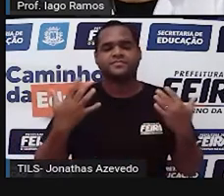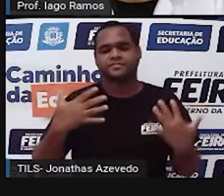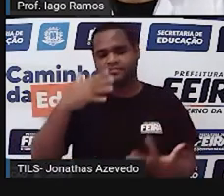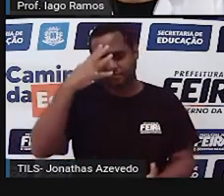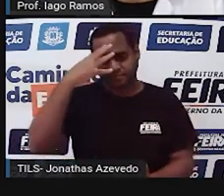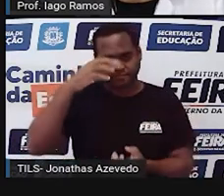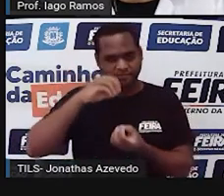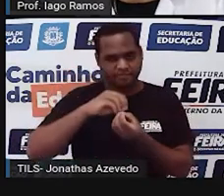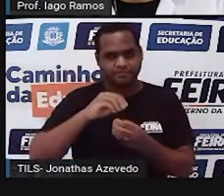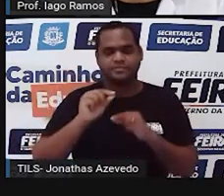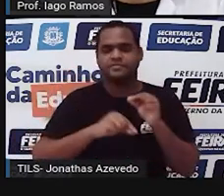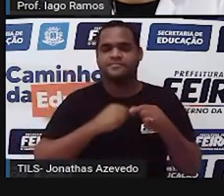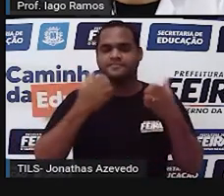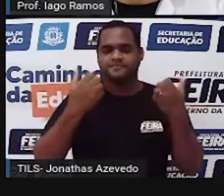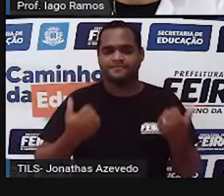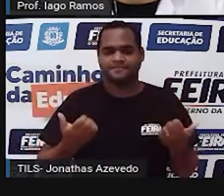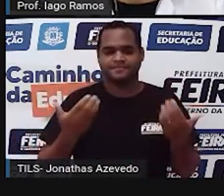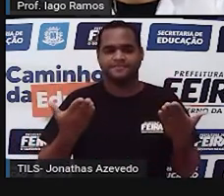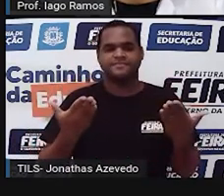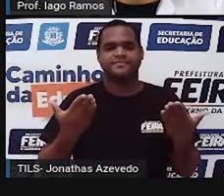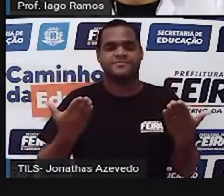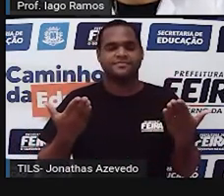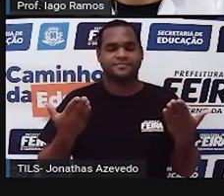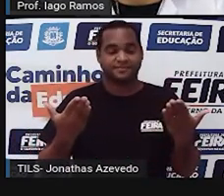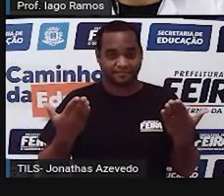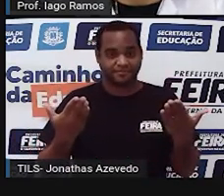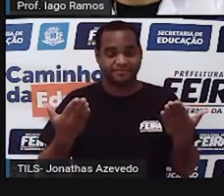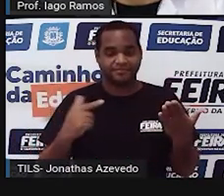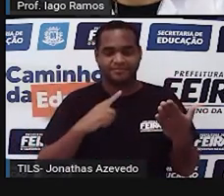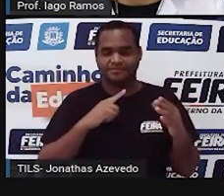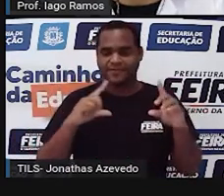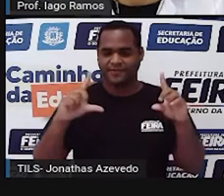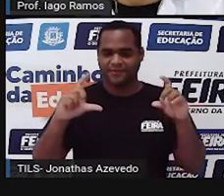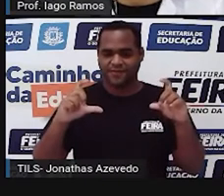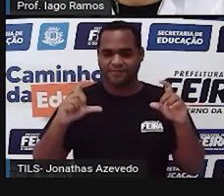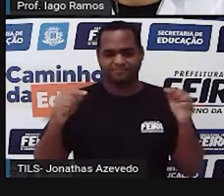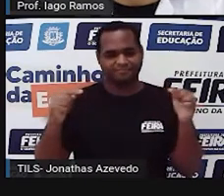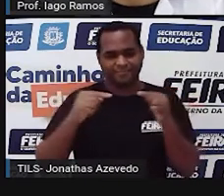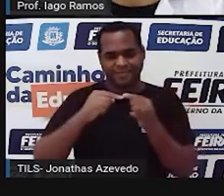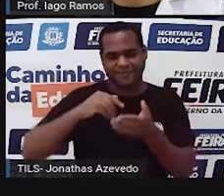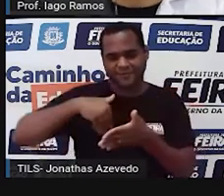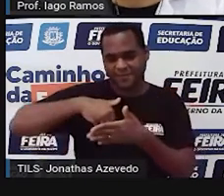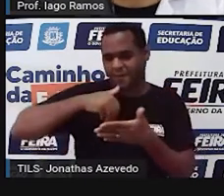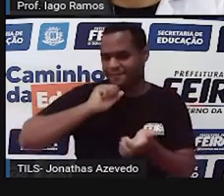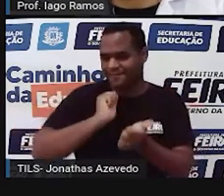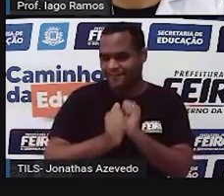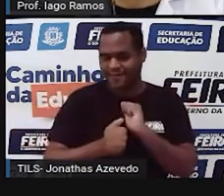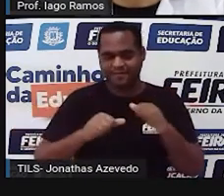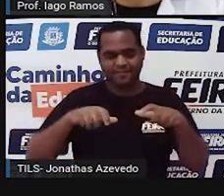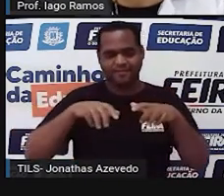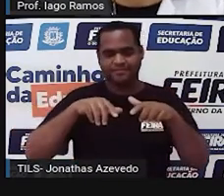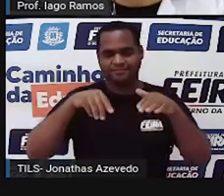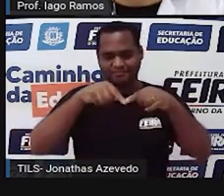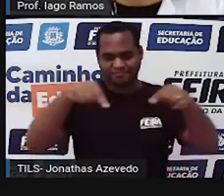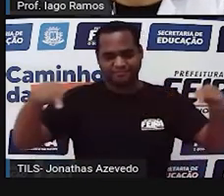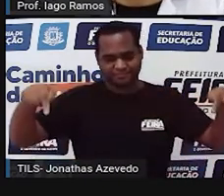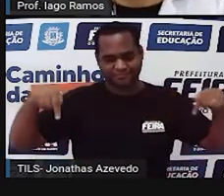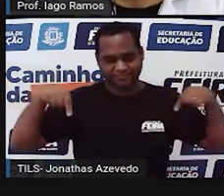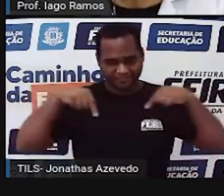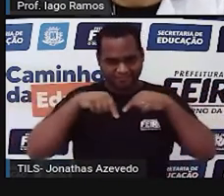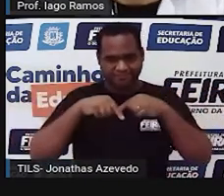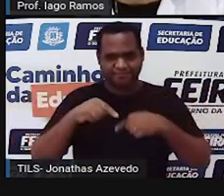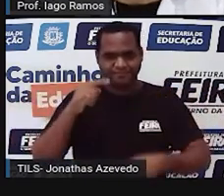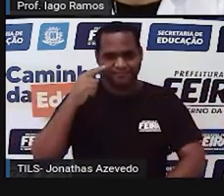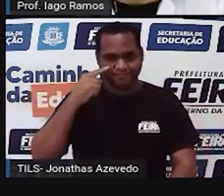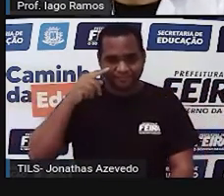vamos analisar as ilustrações Olha só então tem ali uma figura asinha um desenho que representa uma